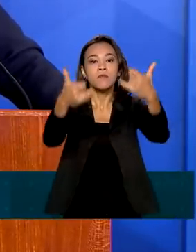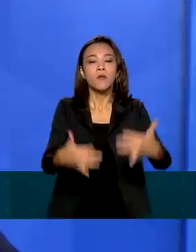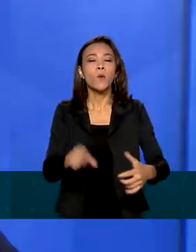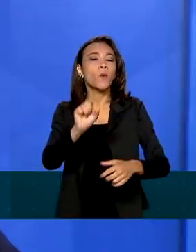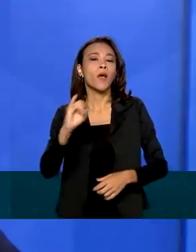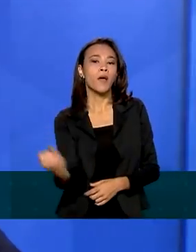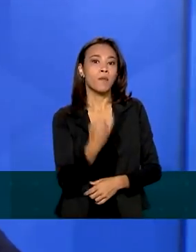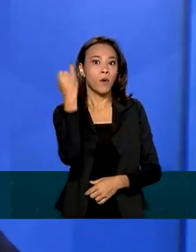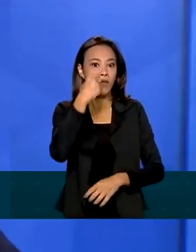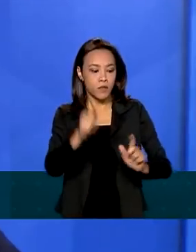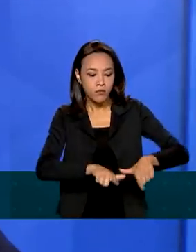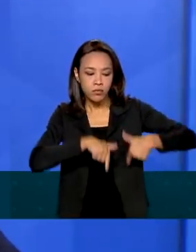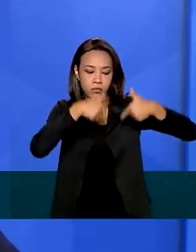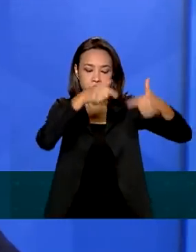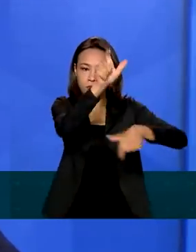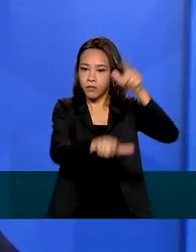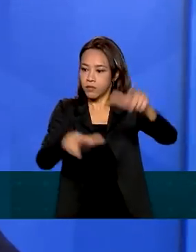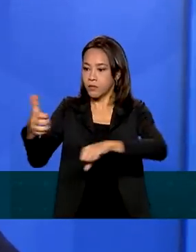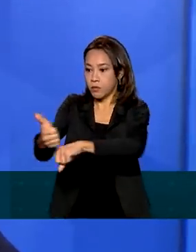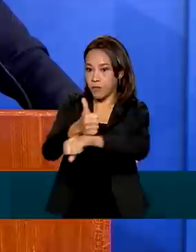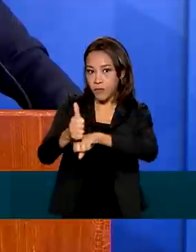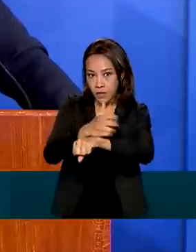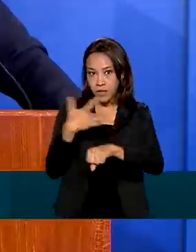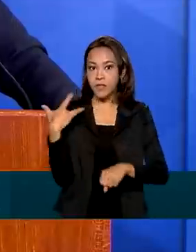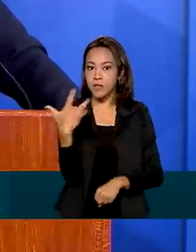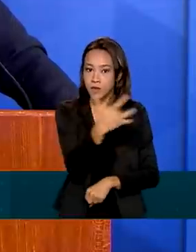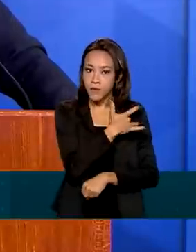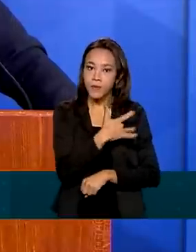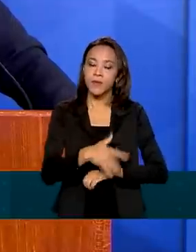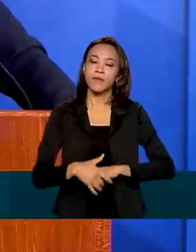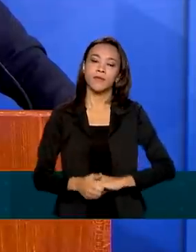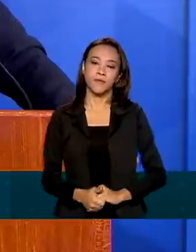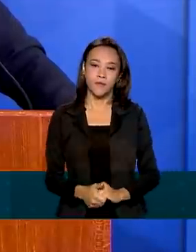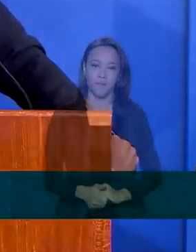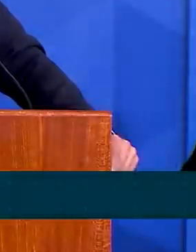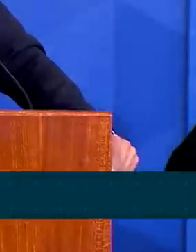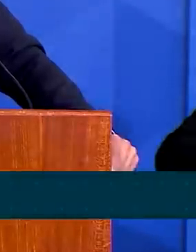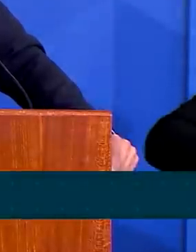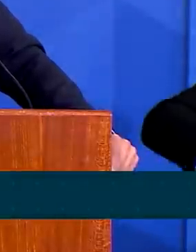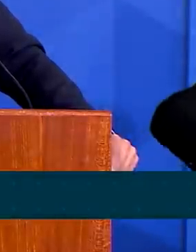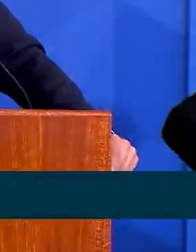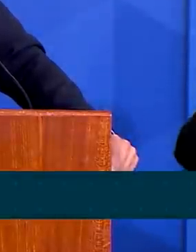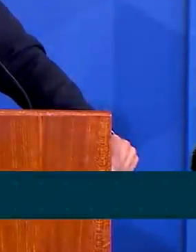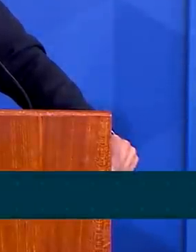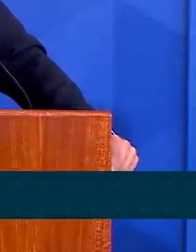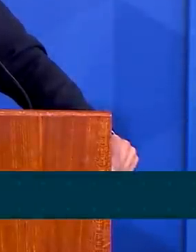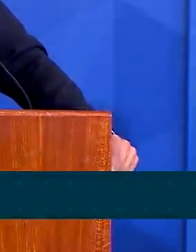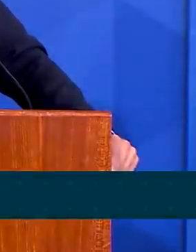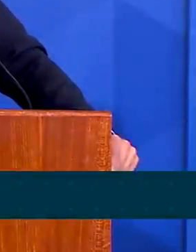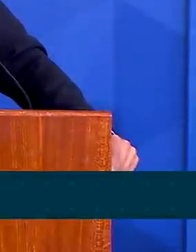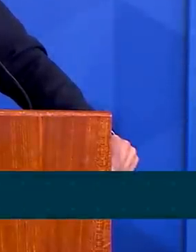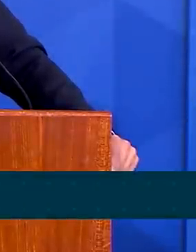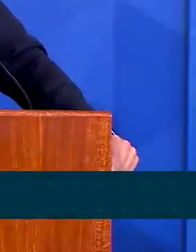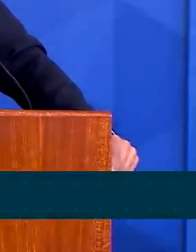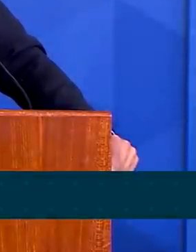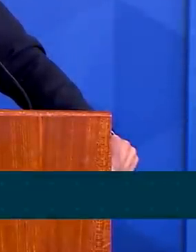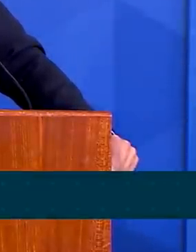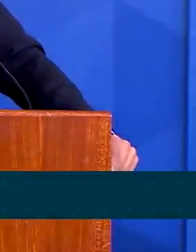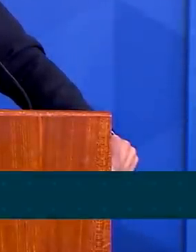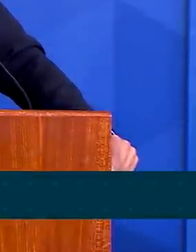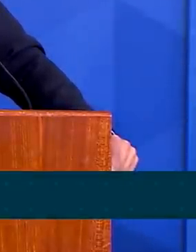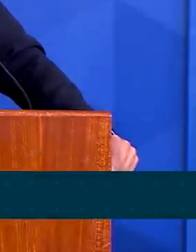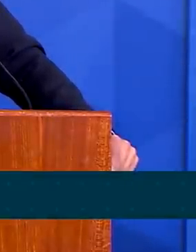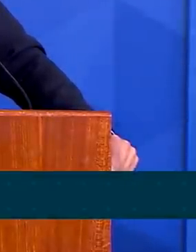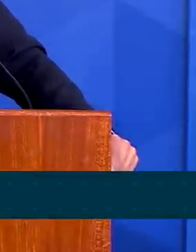importância do trabalho dos profissionais de saúde. Muito obrigado a todos os profissionais de saúde pela